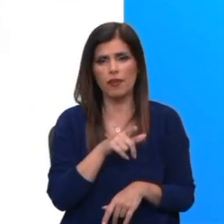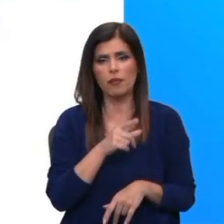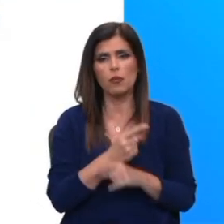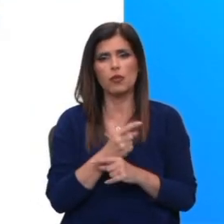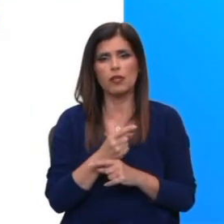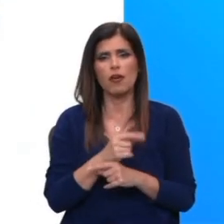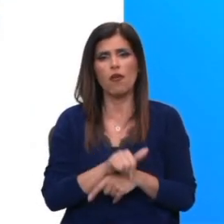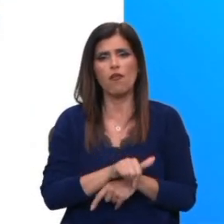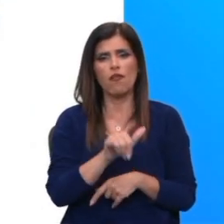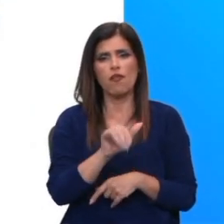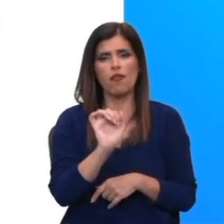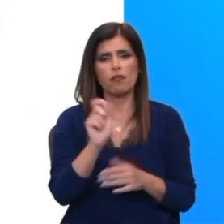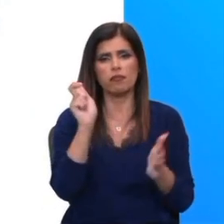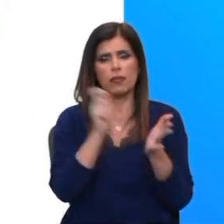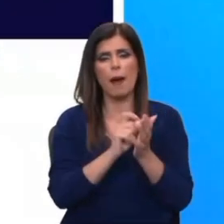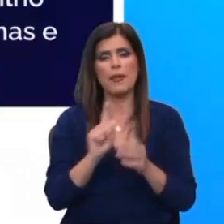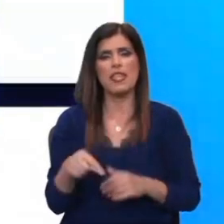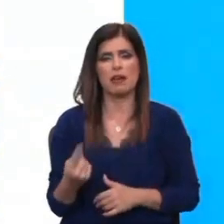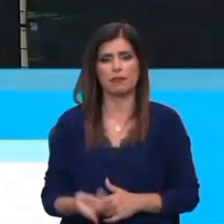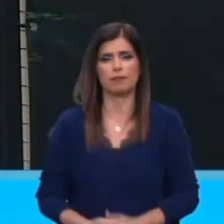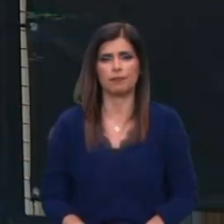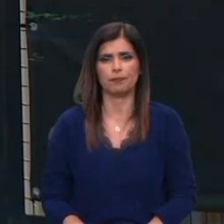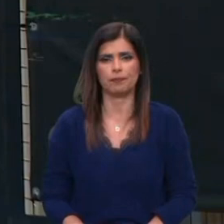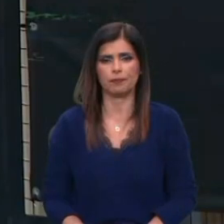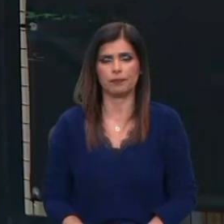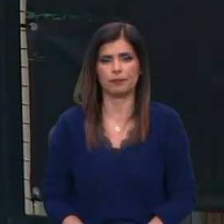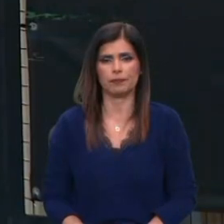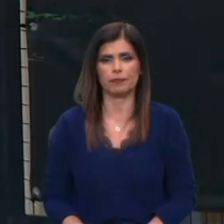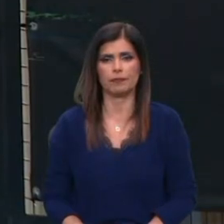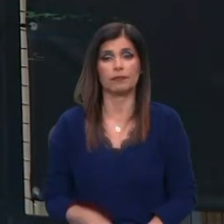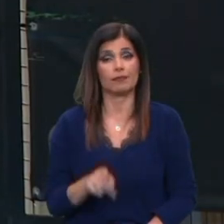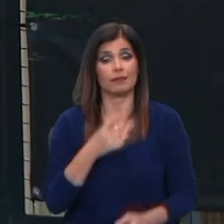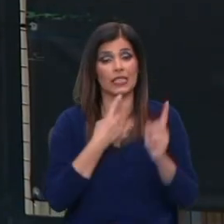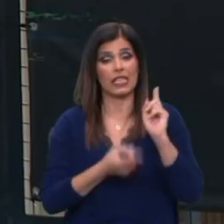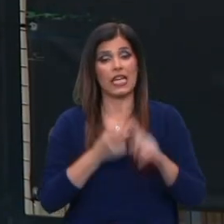os seus voos estão marcados para amanhã. Terão sido as queixas de vários pais que...